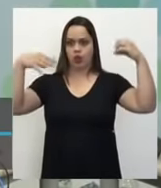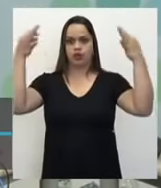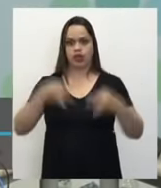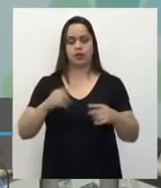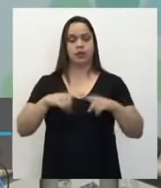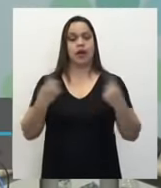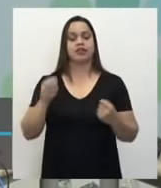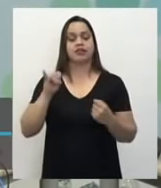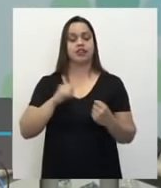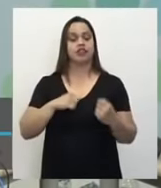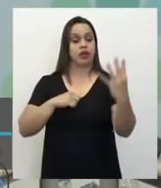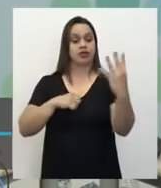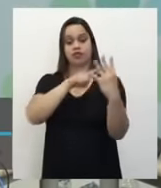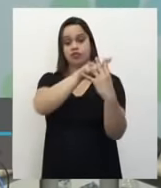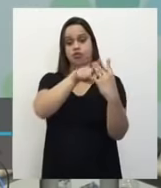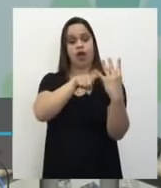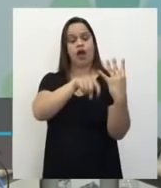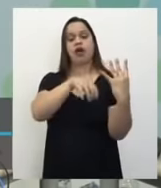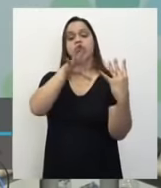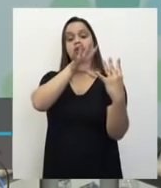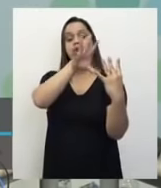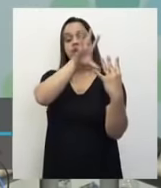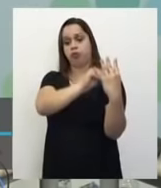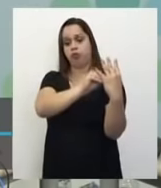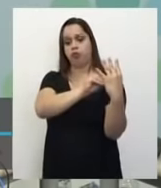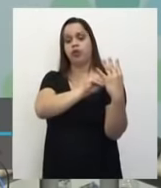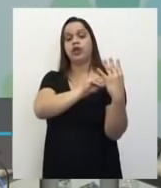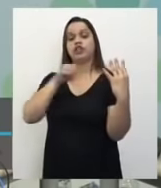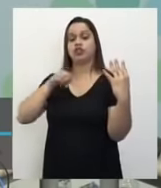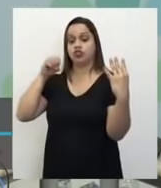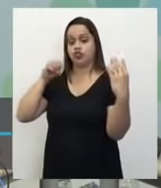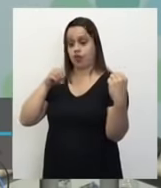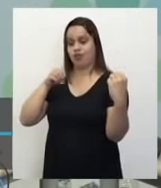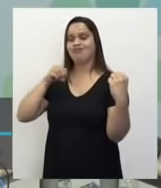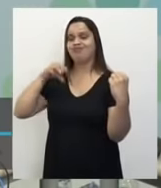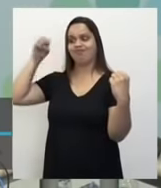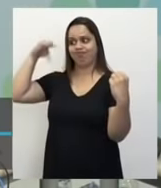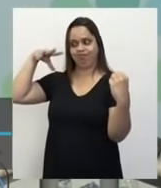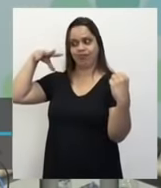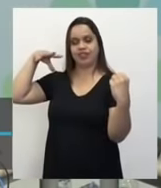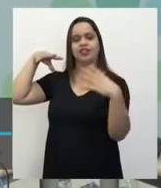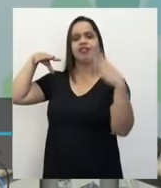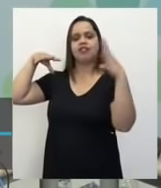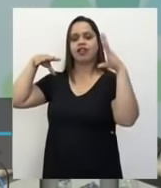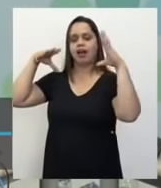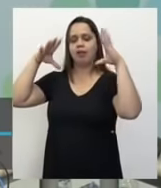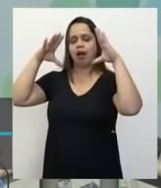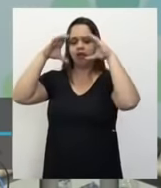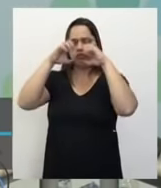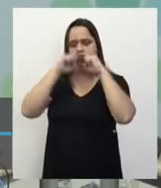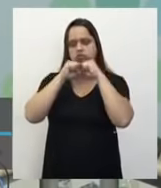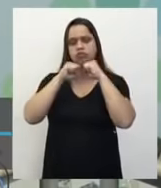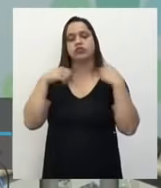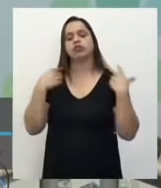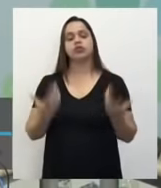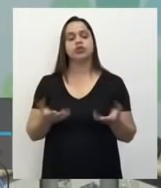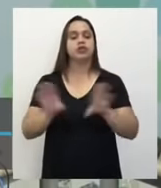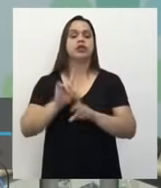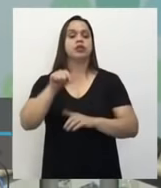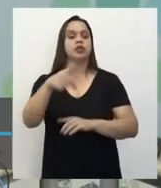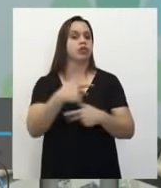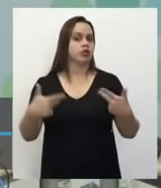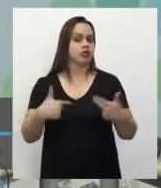luzes da frente, por exemplo, né? Já vai ficar um pouco mais baixa essa luz. Tá? Outra coisa também que é interessante, que eles poderiam estar